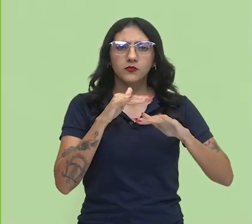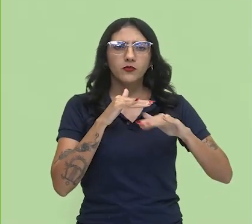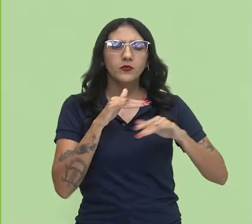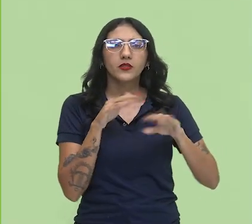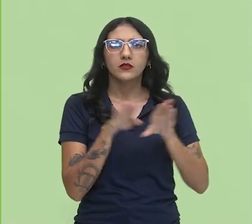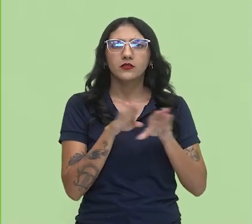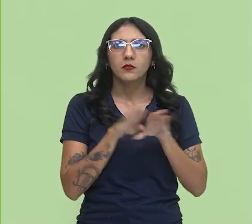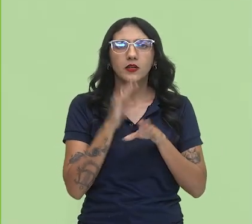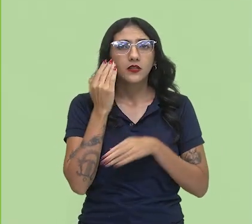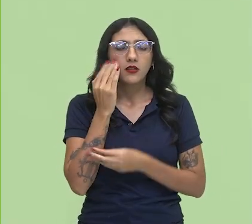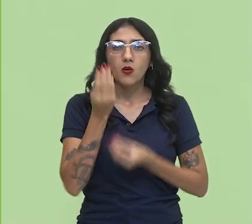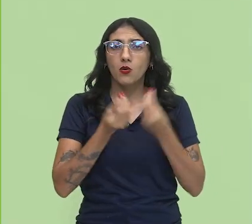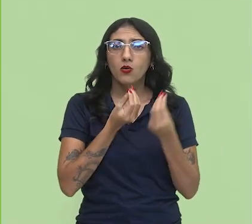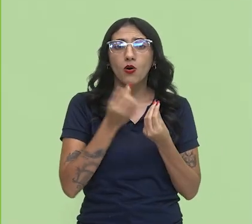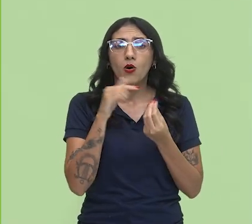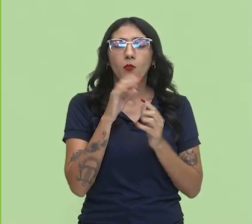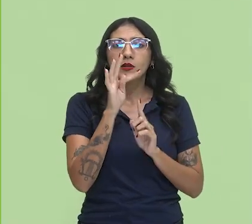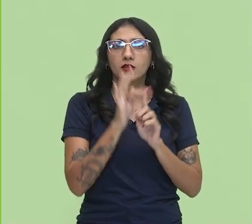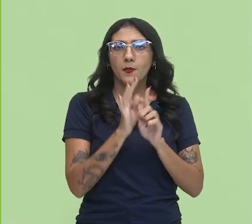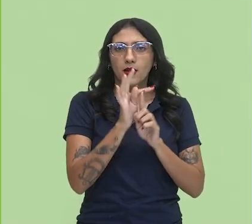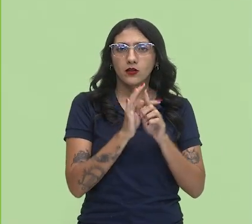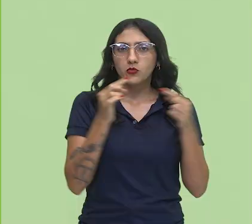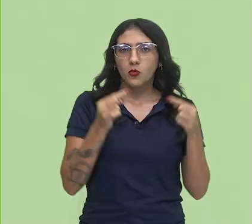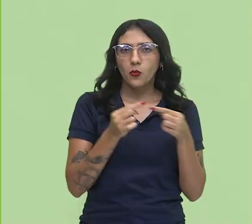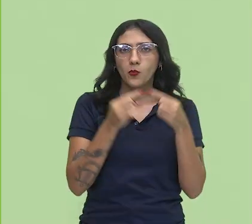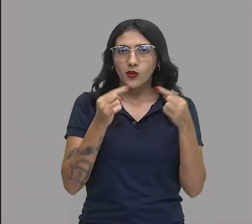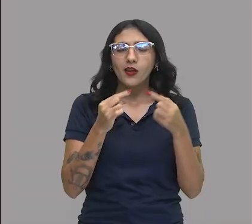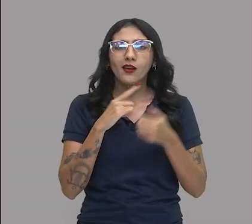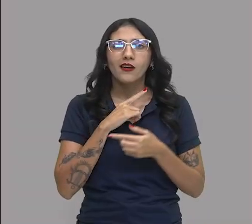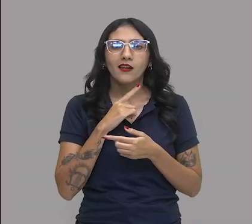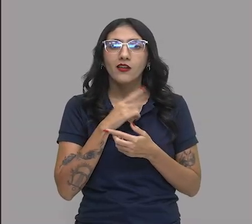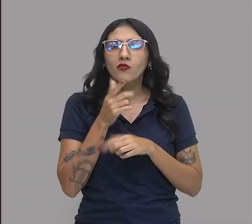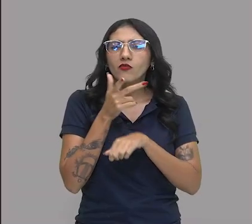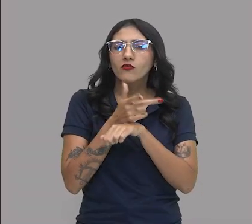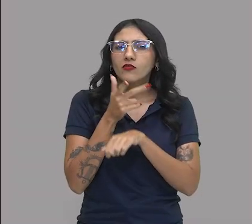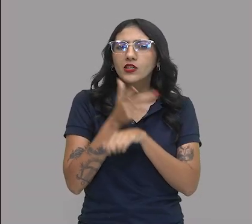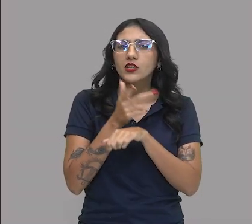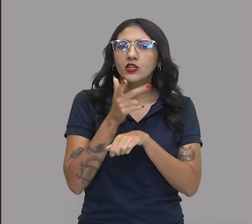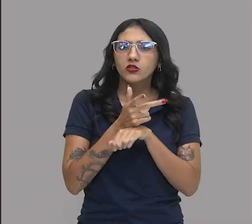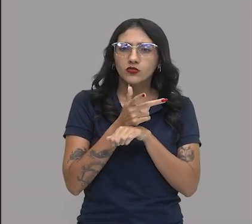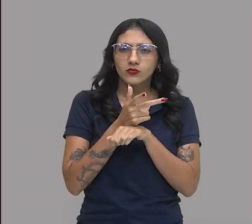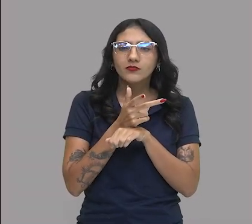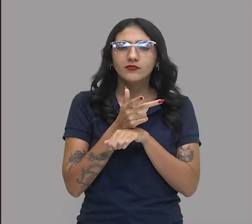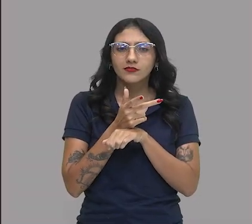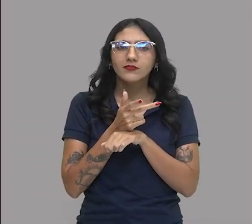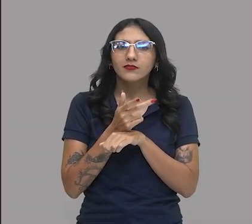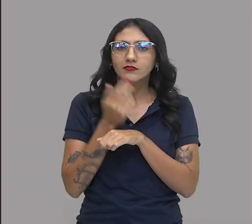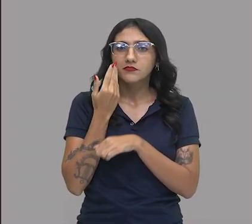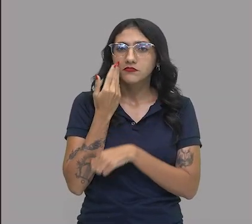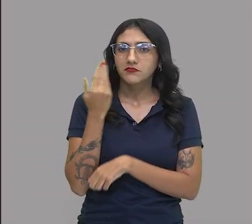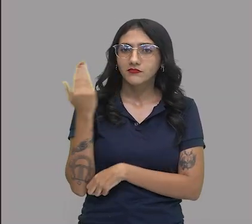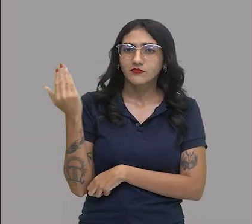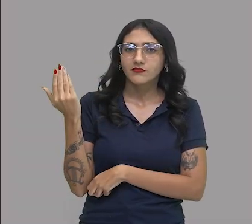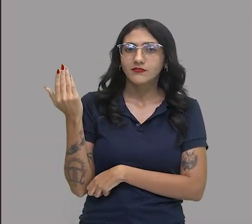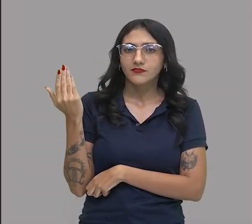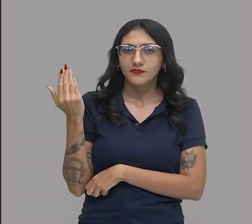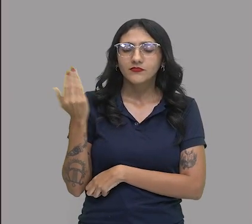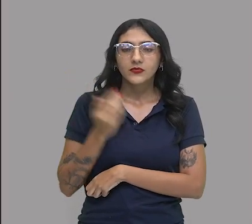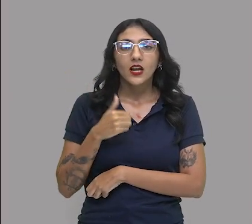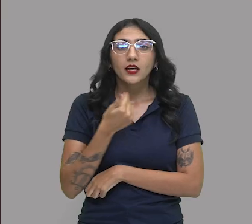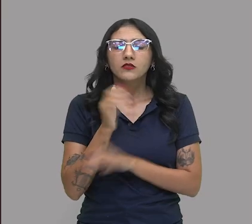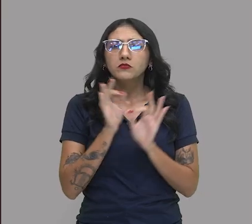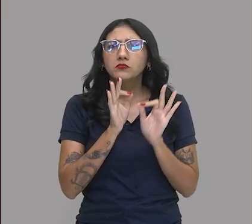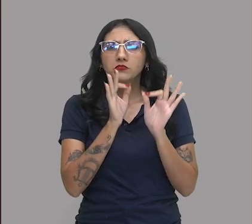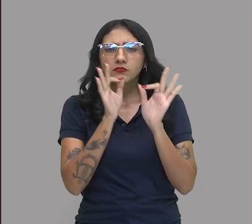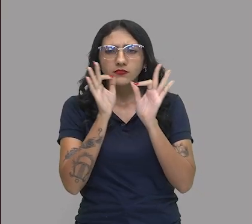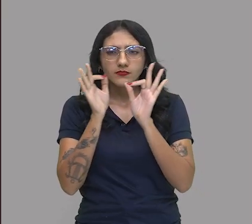como a temperatura está ligada com isso, nós temos aqui uma animação, um pequeno vídeo, que eu vou comentar para vocês, e nós vamos